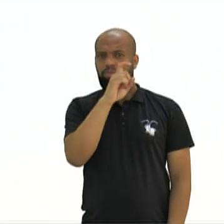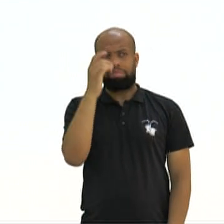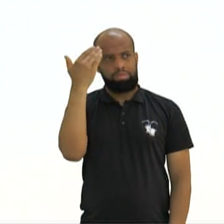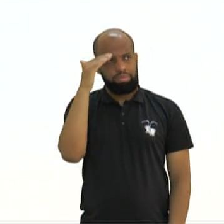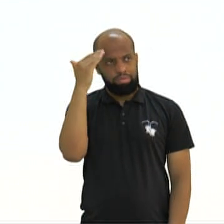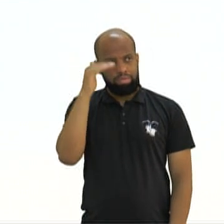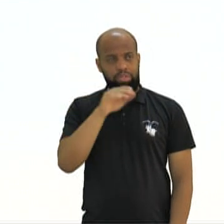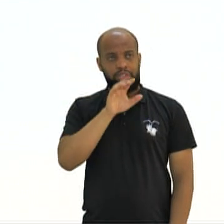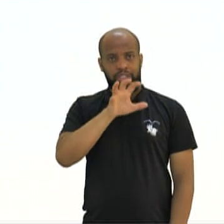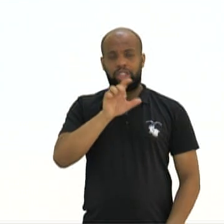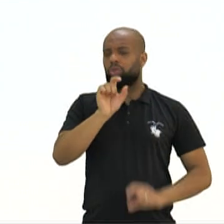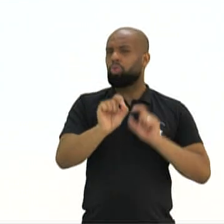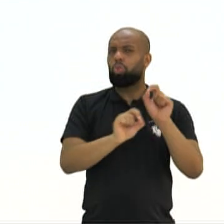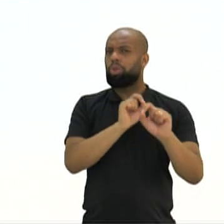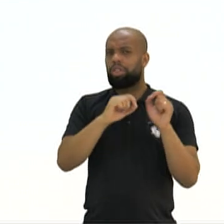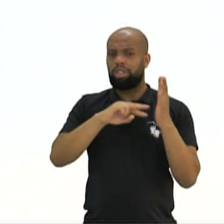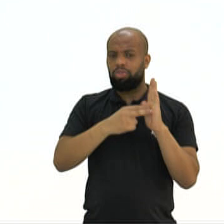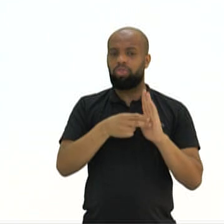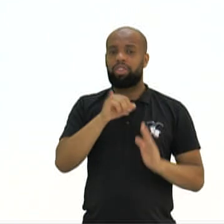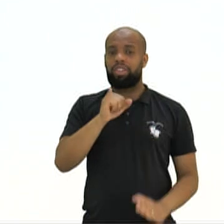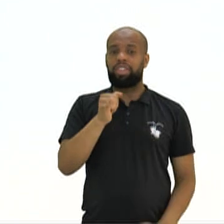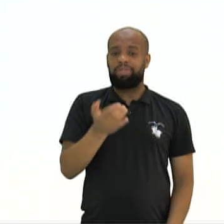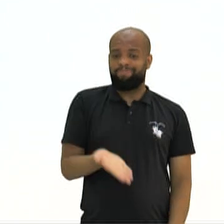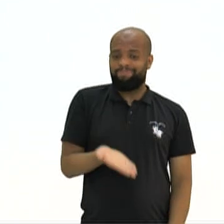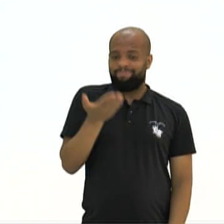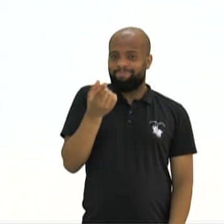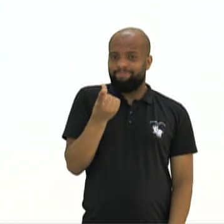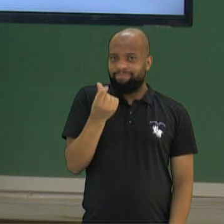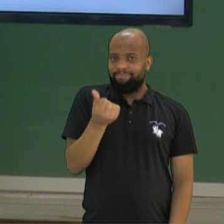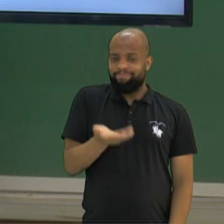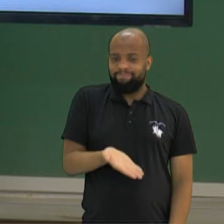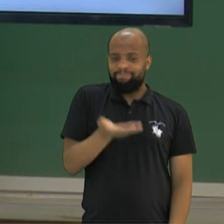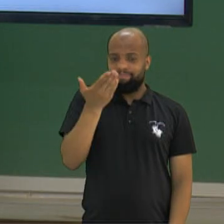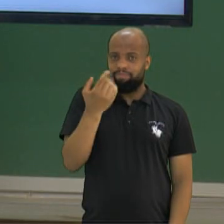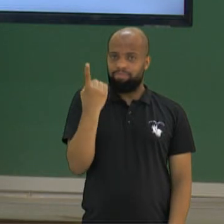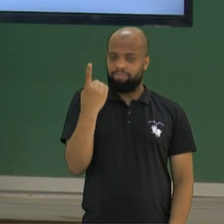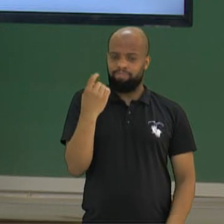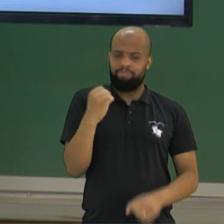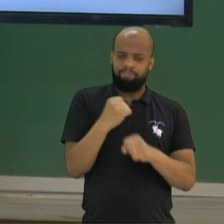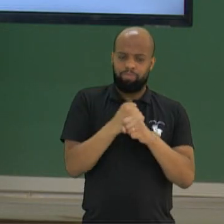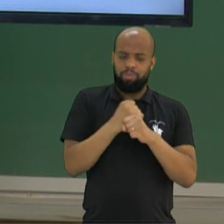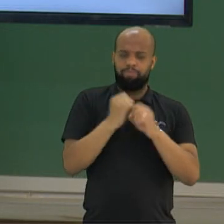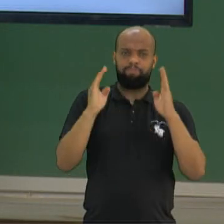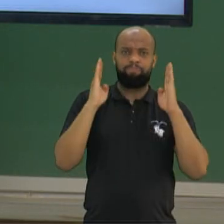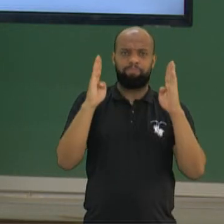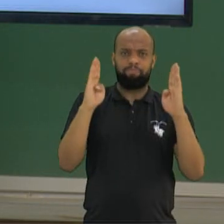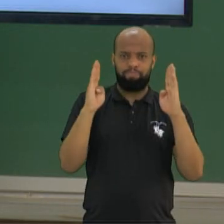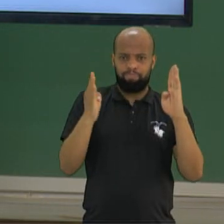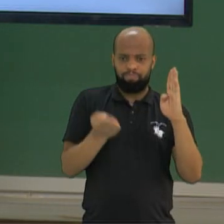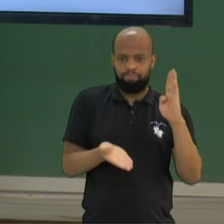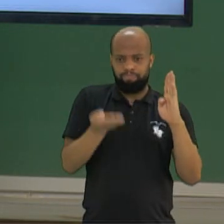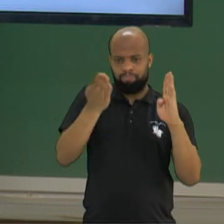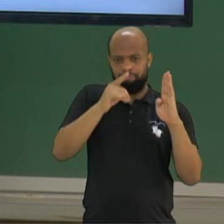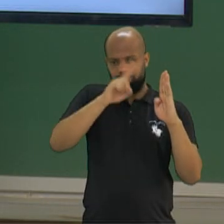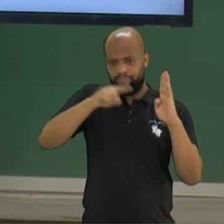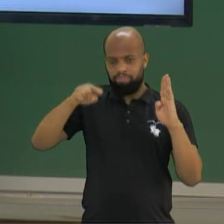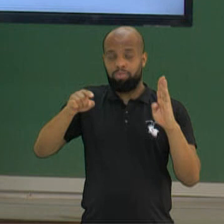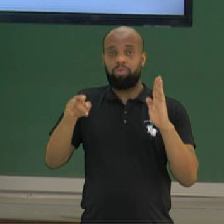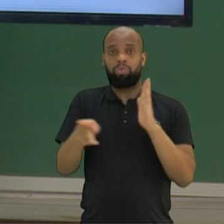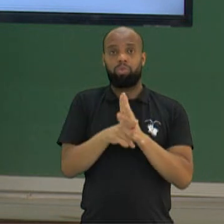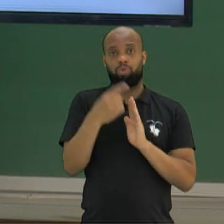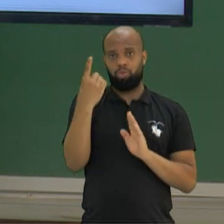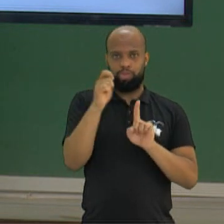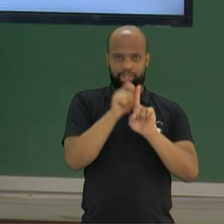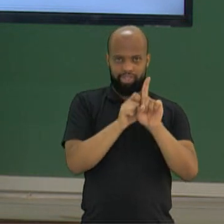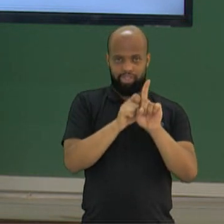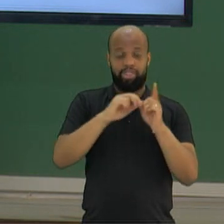entender a inflação, é quanto o preço sobe em um período de um ano, quanto o preço sobe num período de um mês, né? Então isso